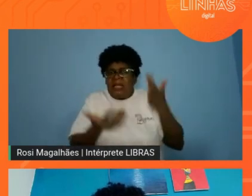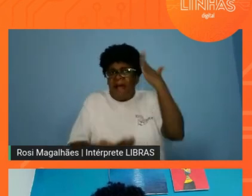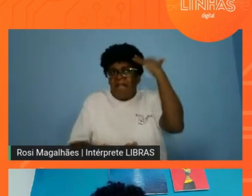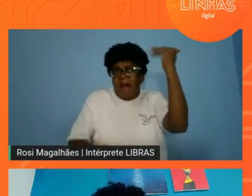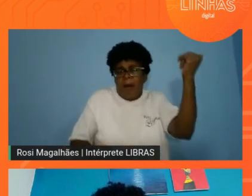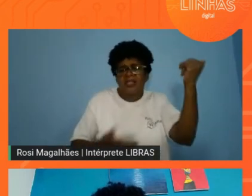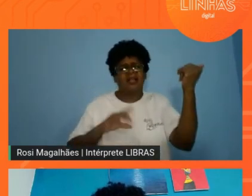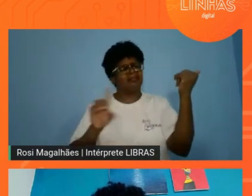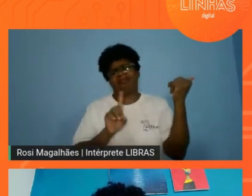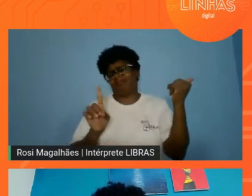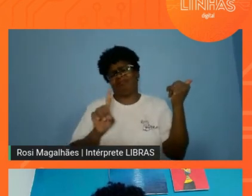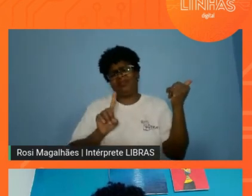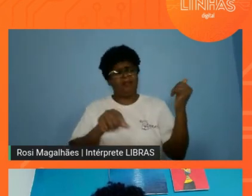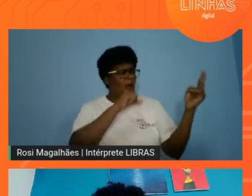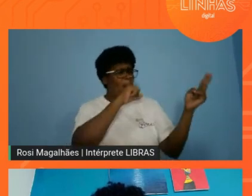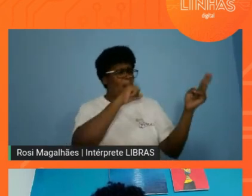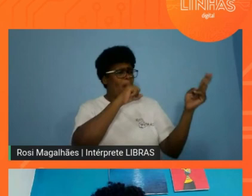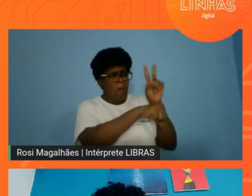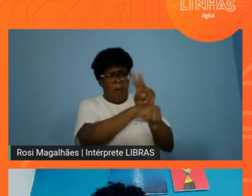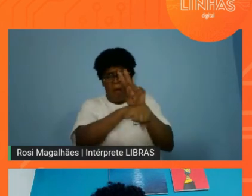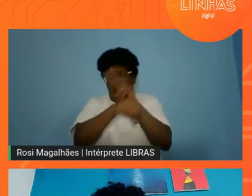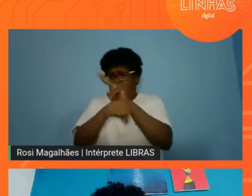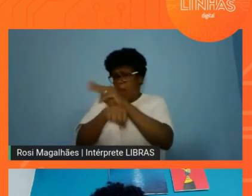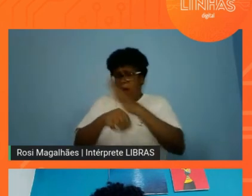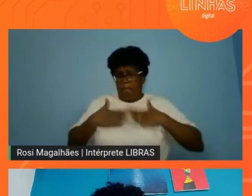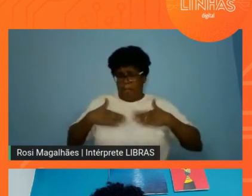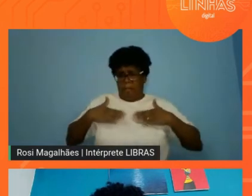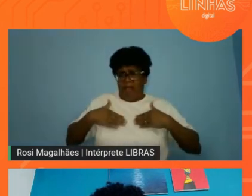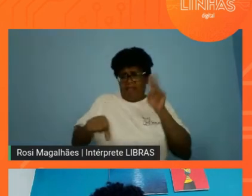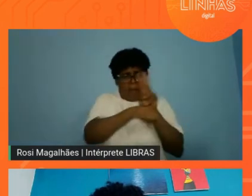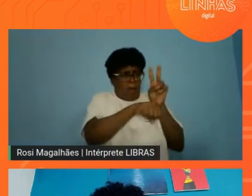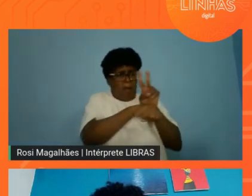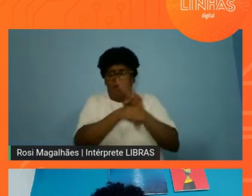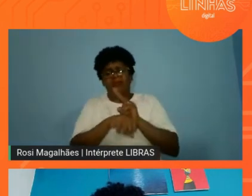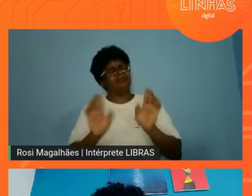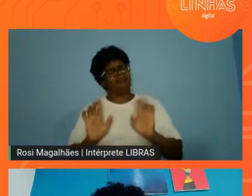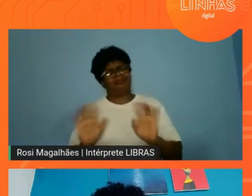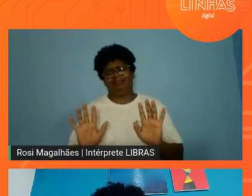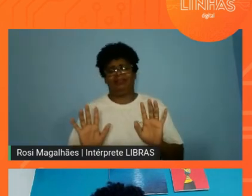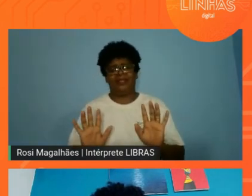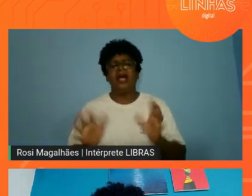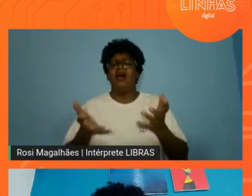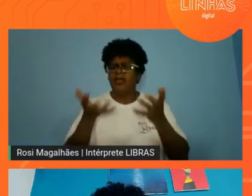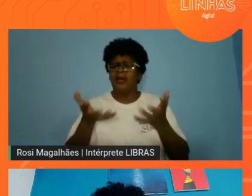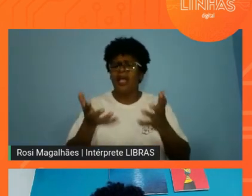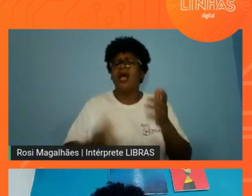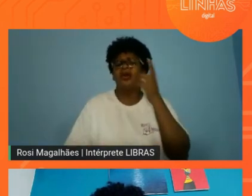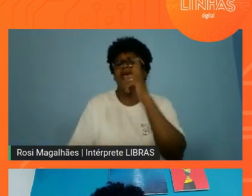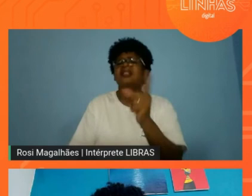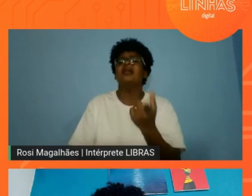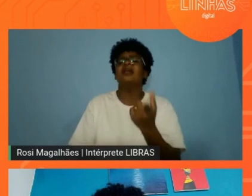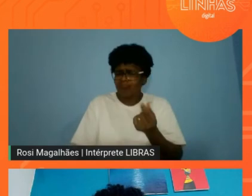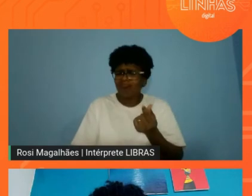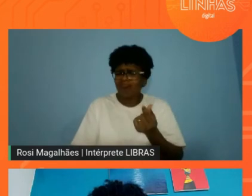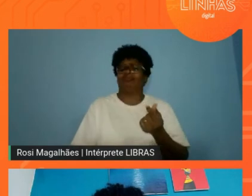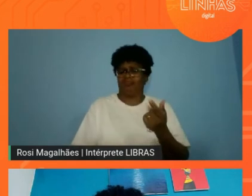cuidando da minha vida, Deus me livre, mas eu digo de um reconhecimento para a gente conseguir sobreviver e viver,